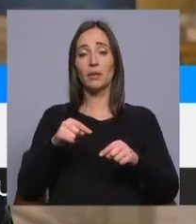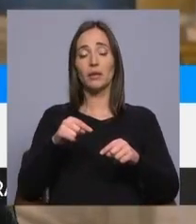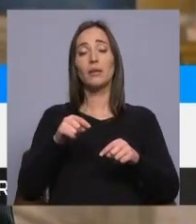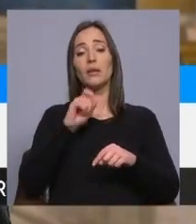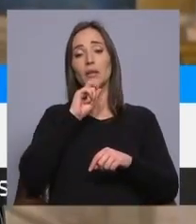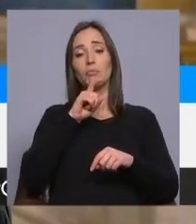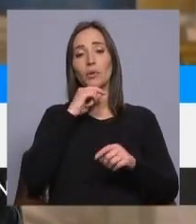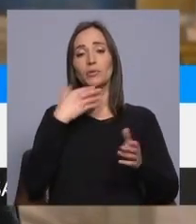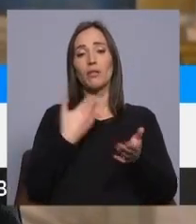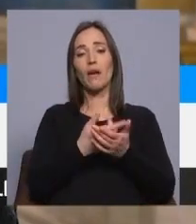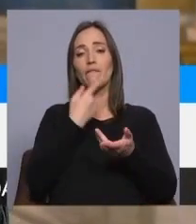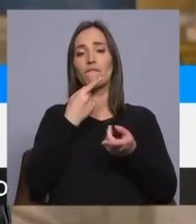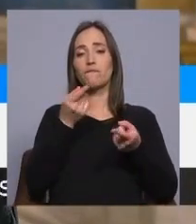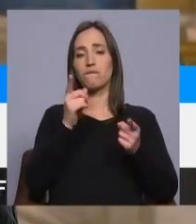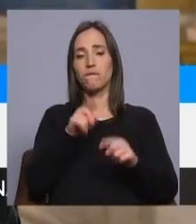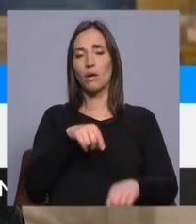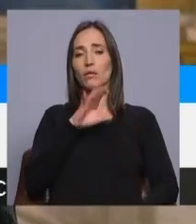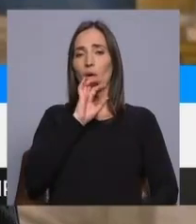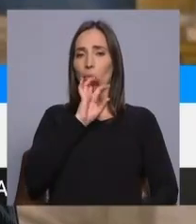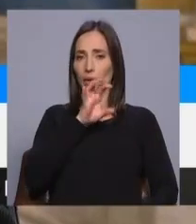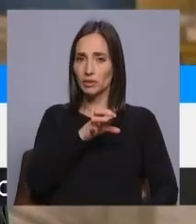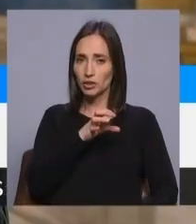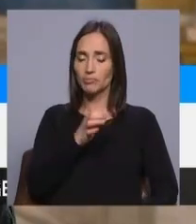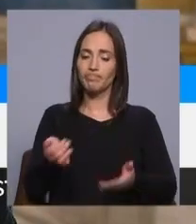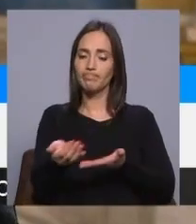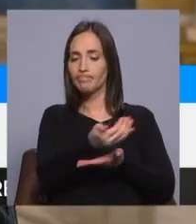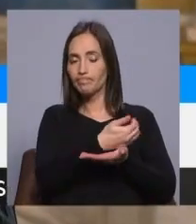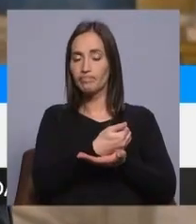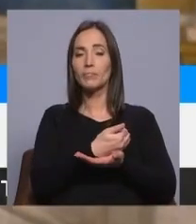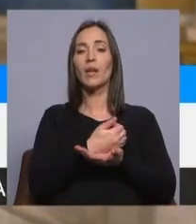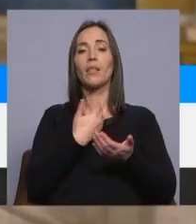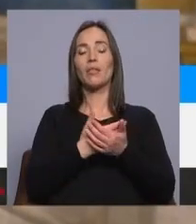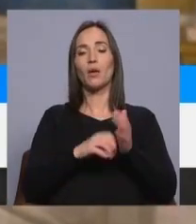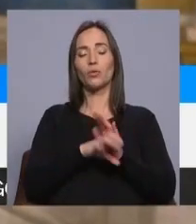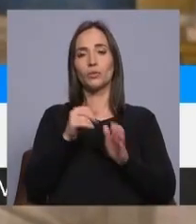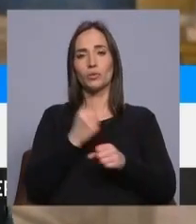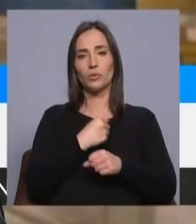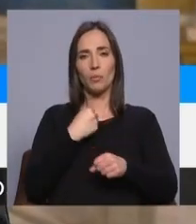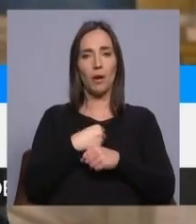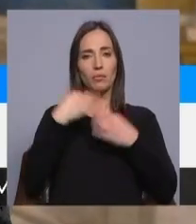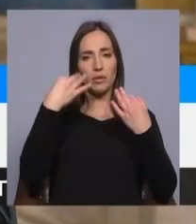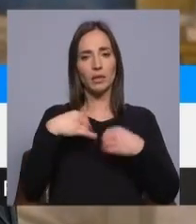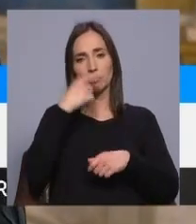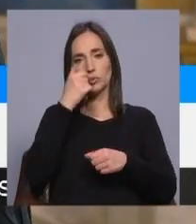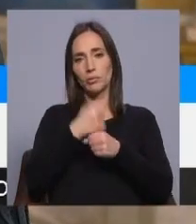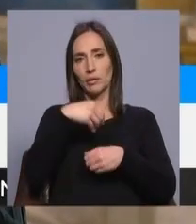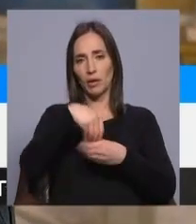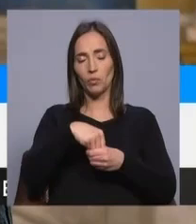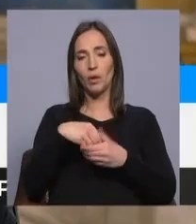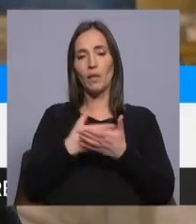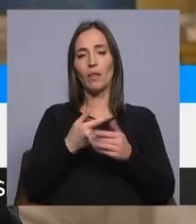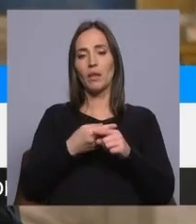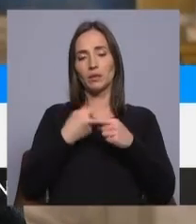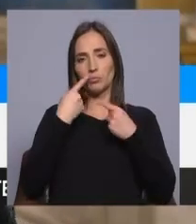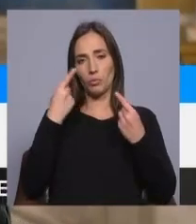e que possa trazer retorno ao país, garantir condições de trabalho dignas aos seus trabalhadores e servir o interesse público e